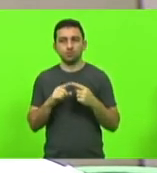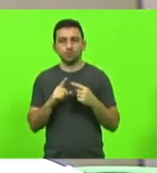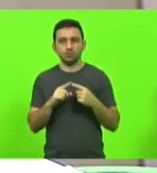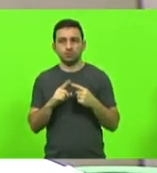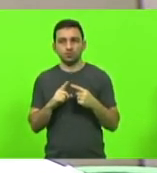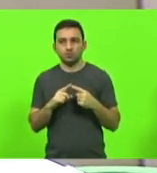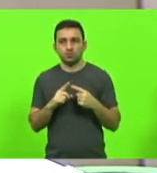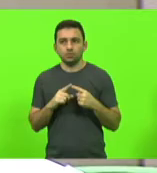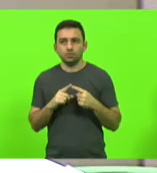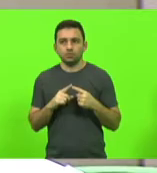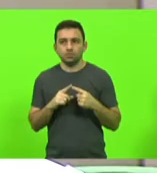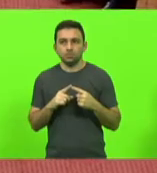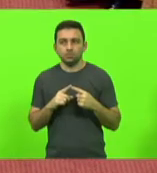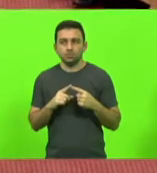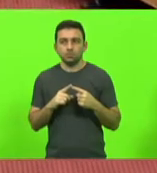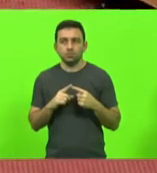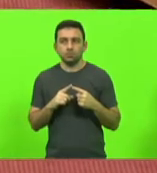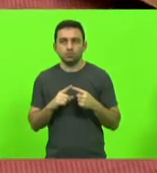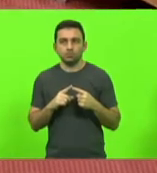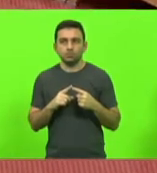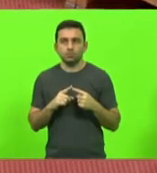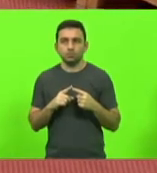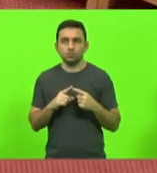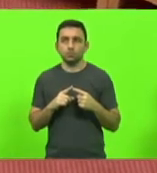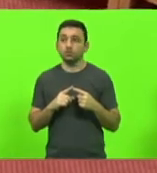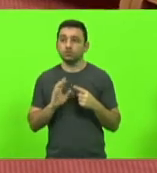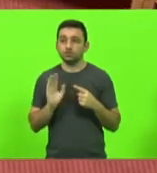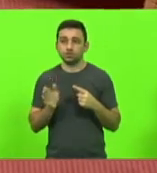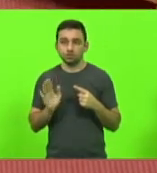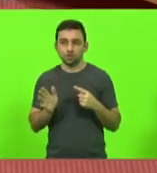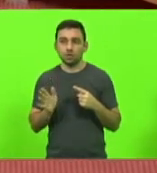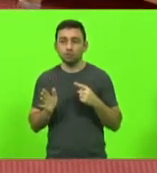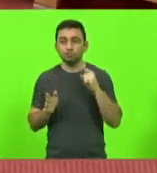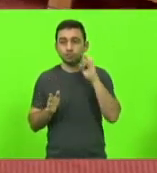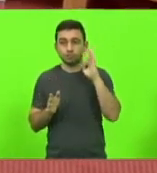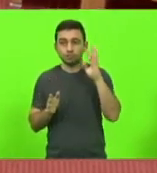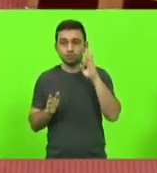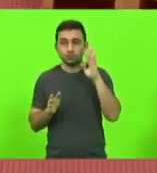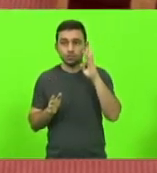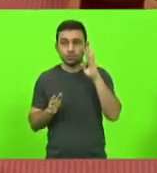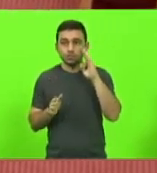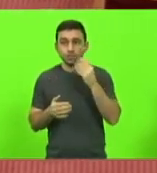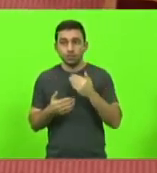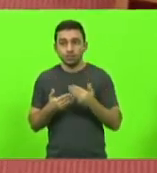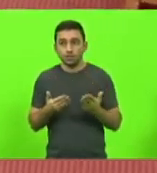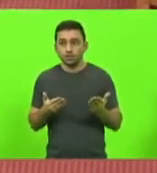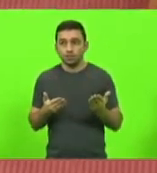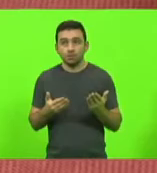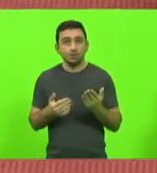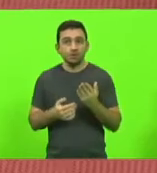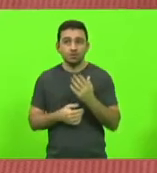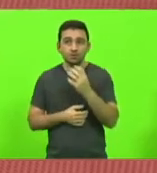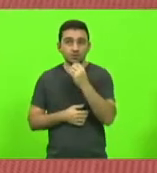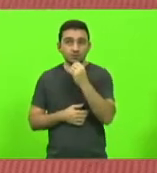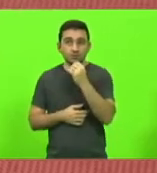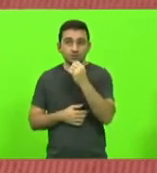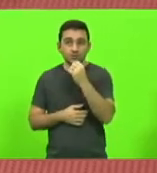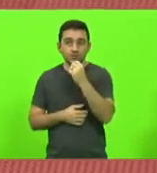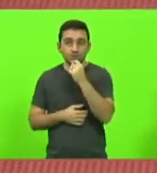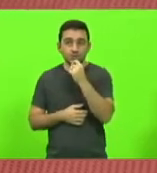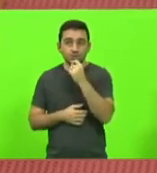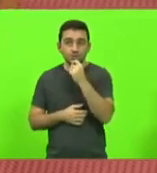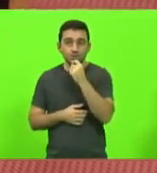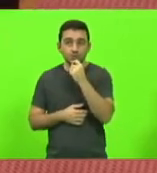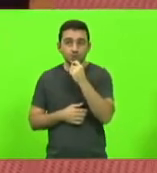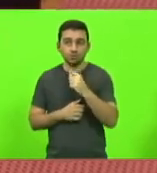considerou derrotada. Não, ainda não. É que nós entramos em discussão com a